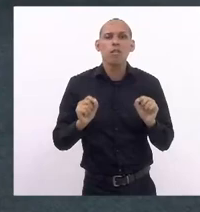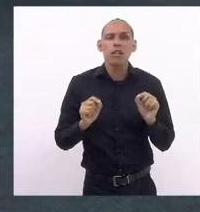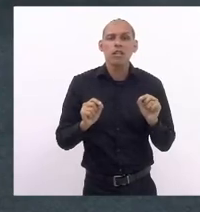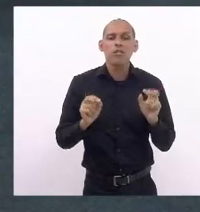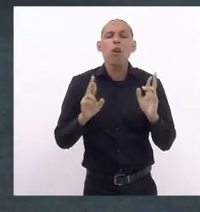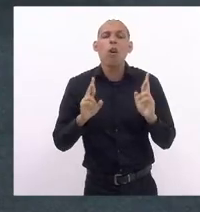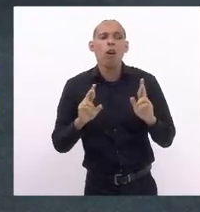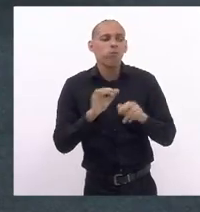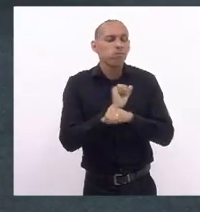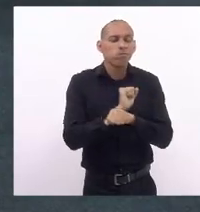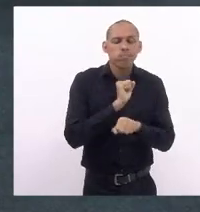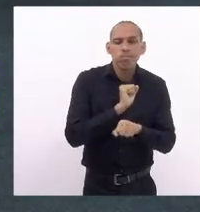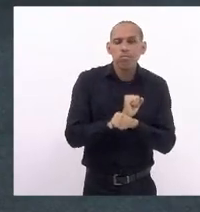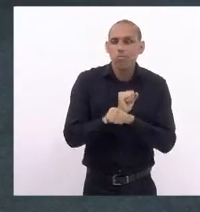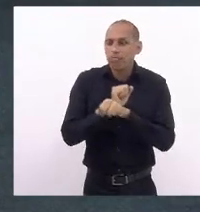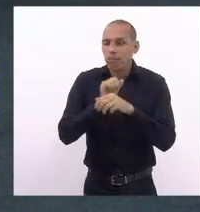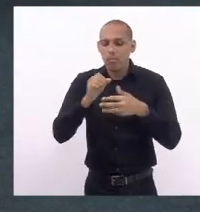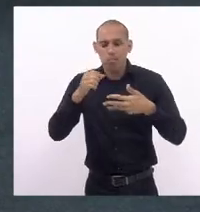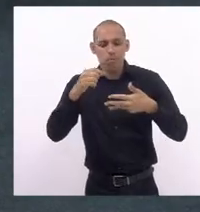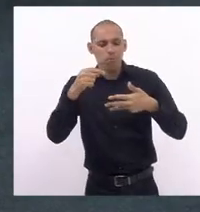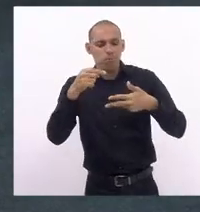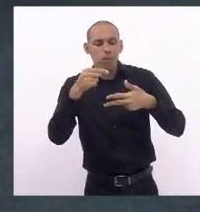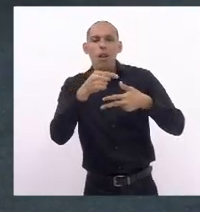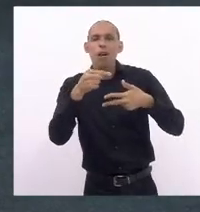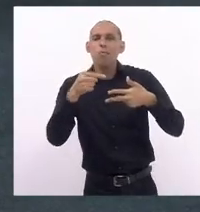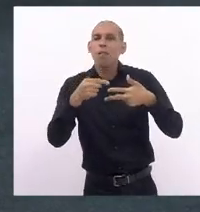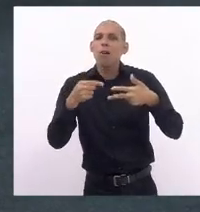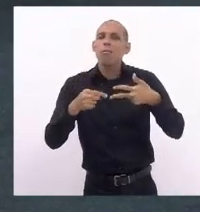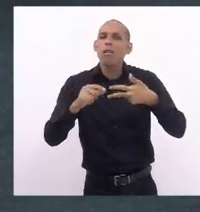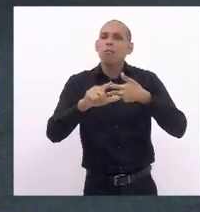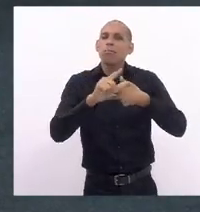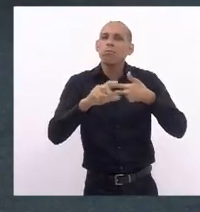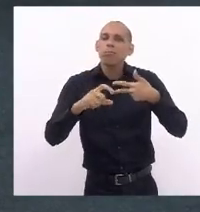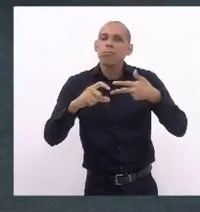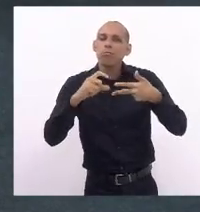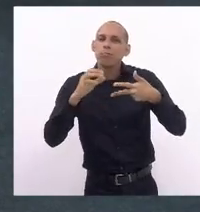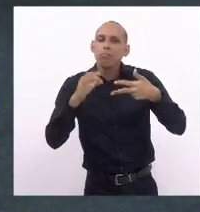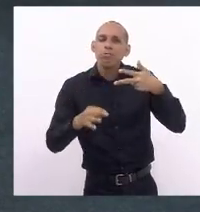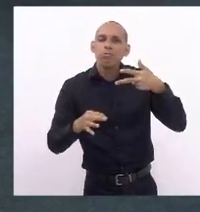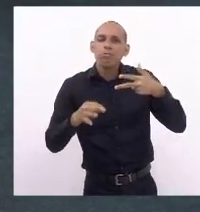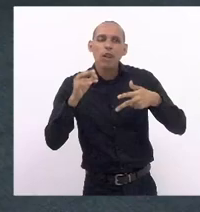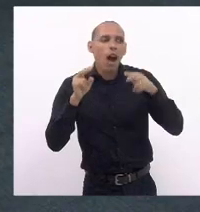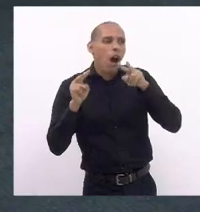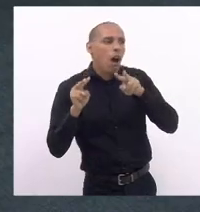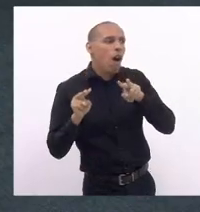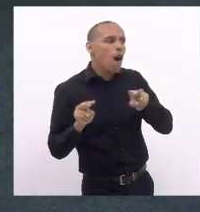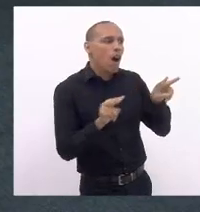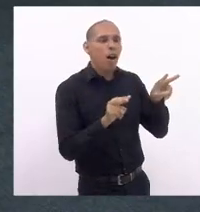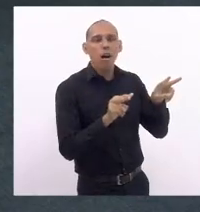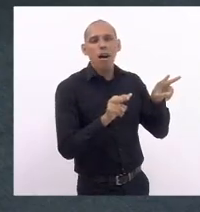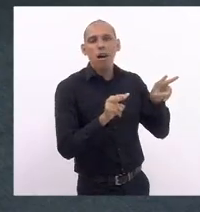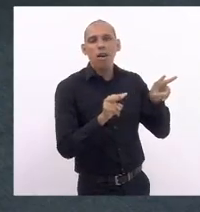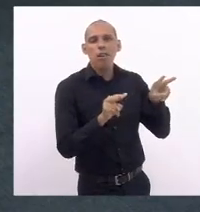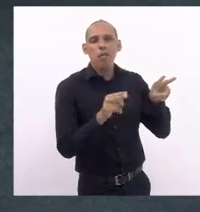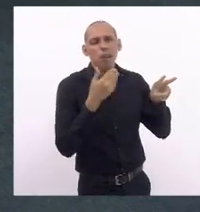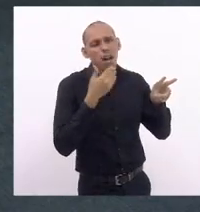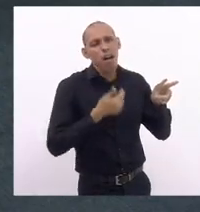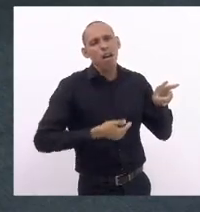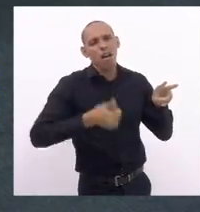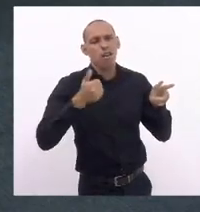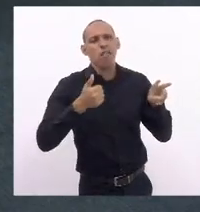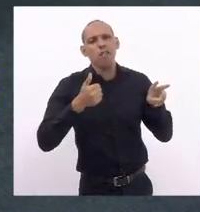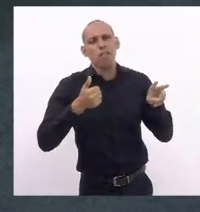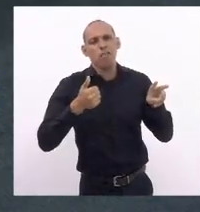poderes constituídos olhem para Petrópolis de maneira mais eficaz, de maneira mais qualitativa.